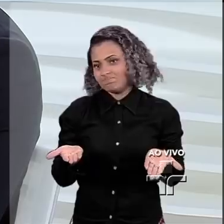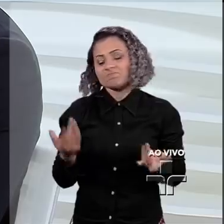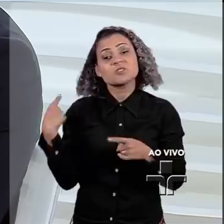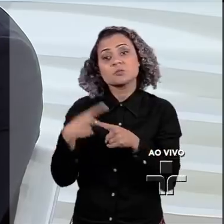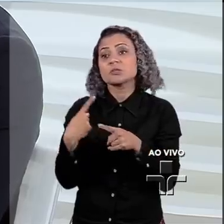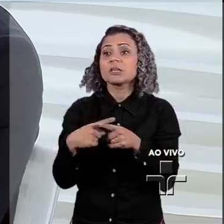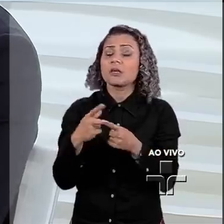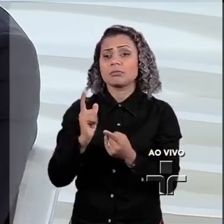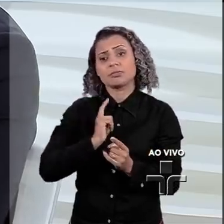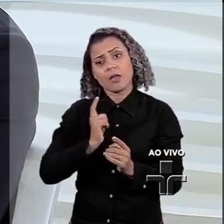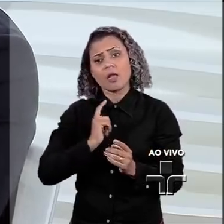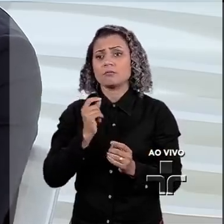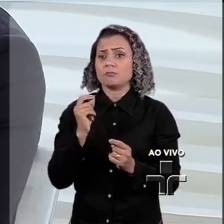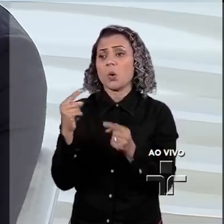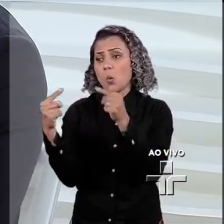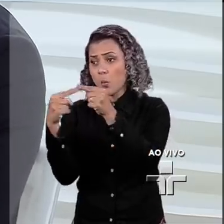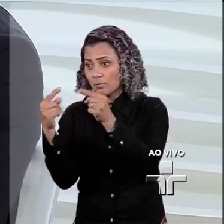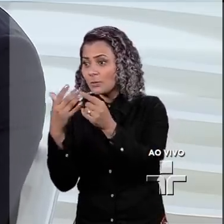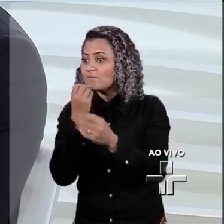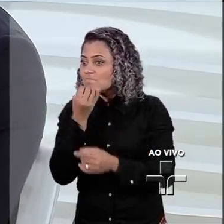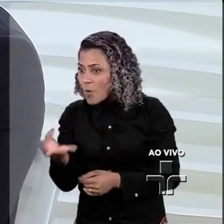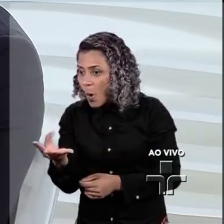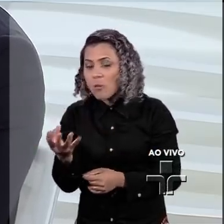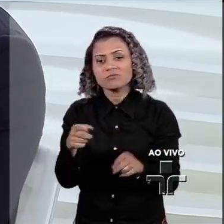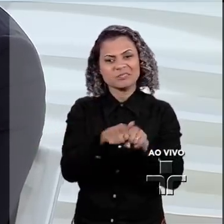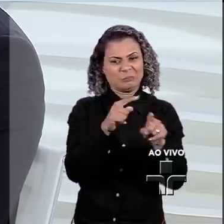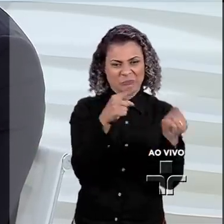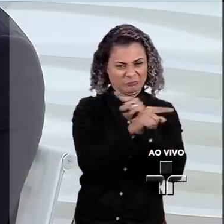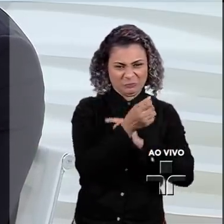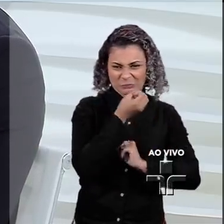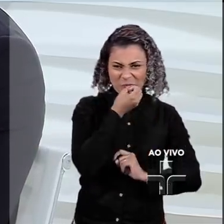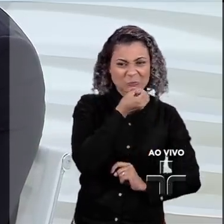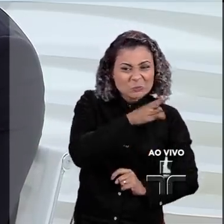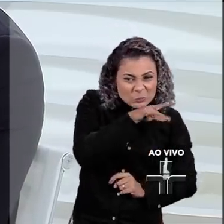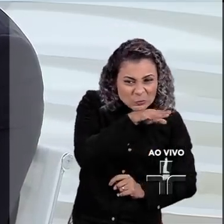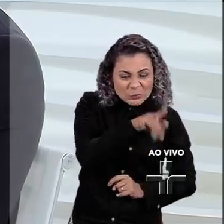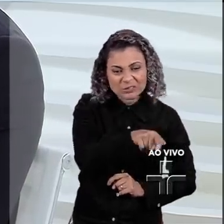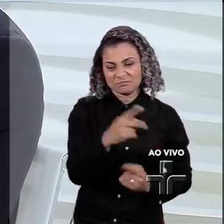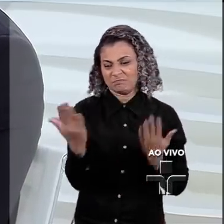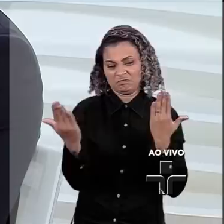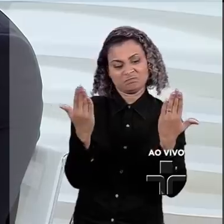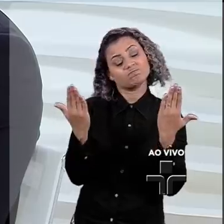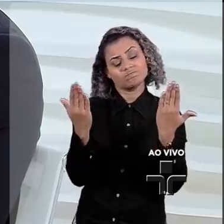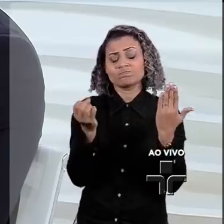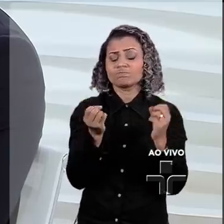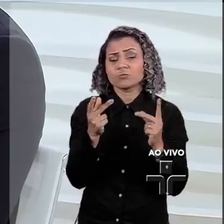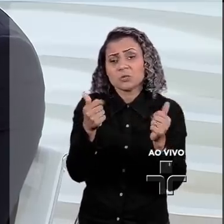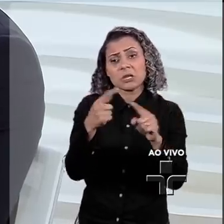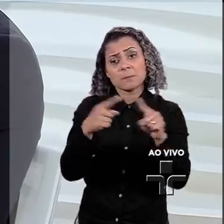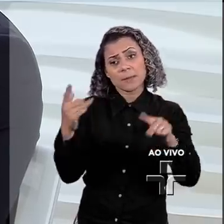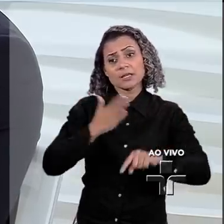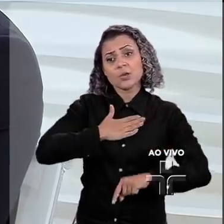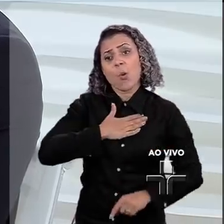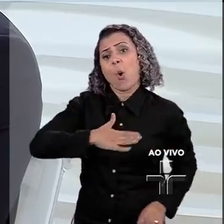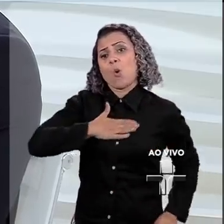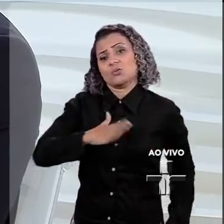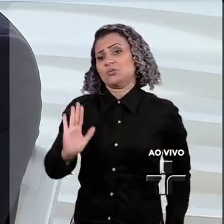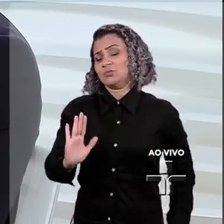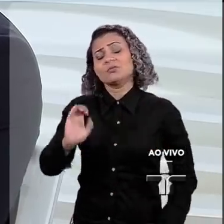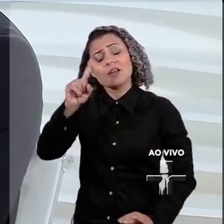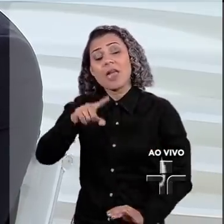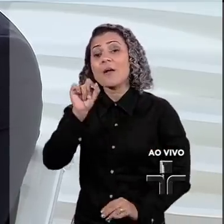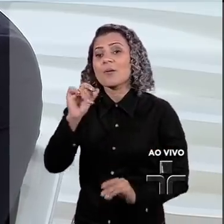prós e contras, os contras são bem maiores. Mas é o que eu gosto de fazer. E prefeitar, então, é um negócio inacreditável,